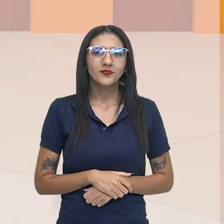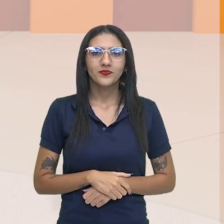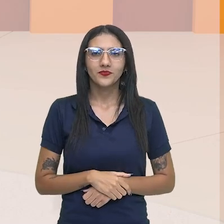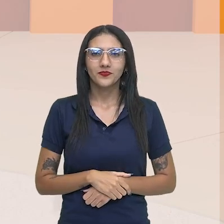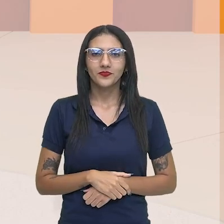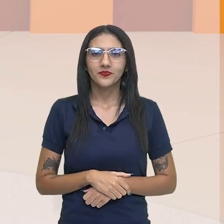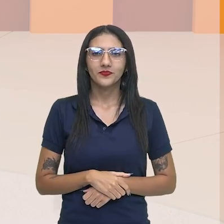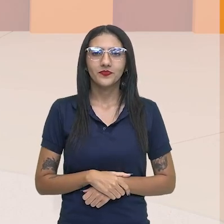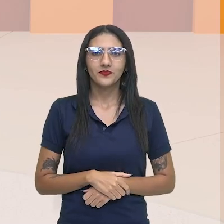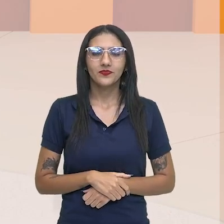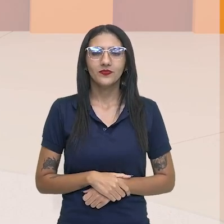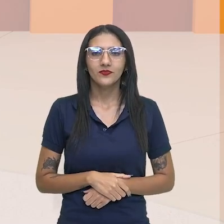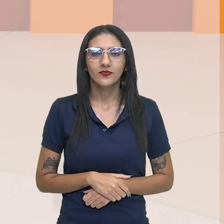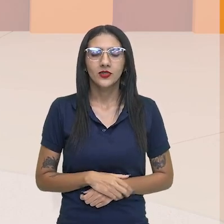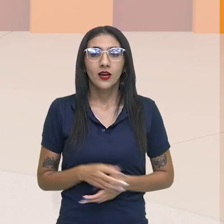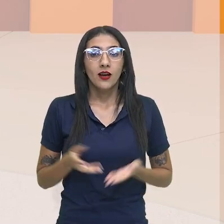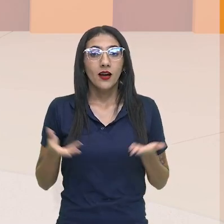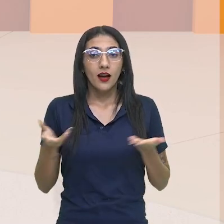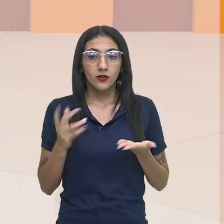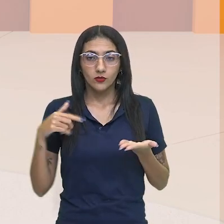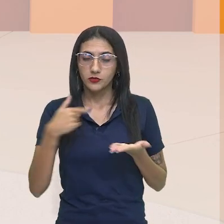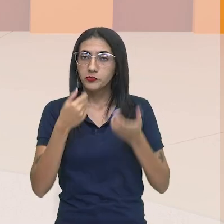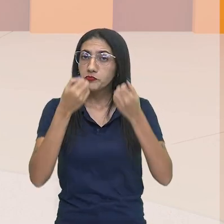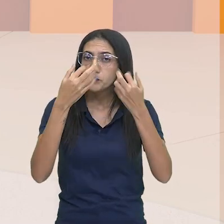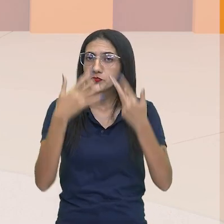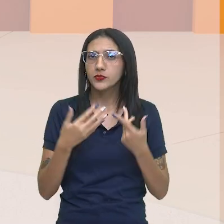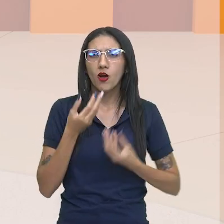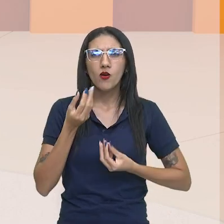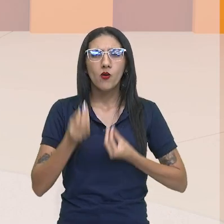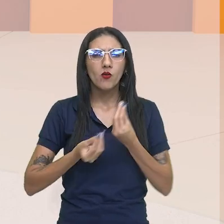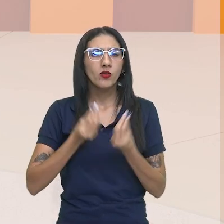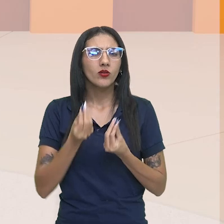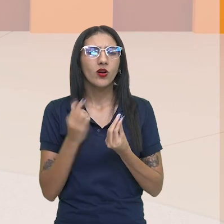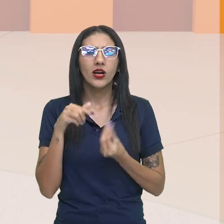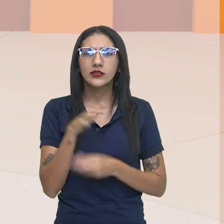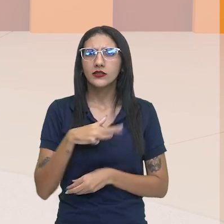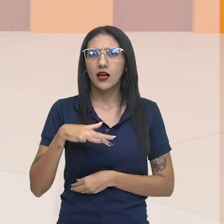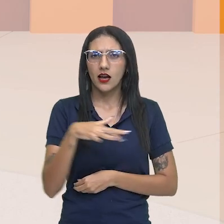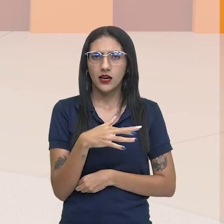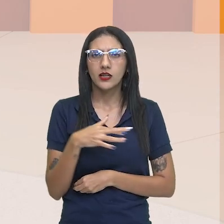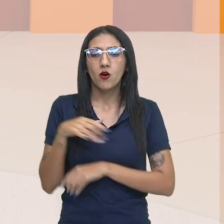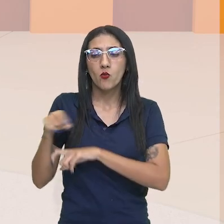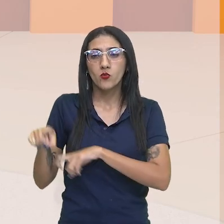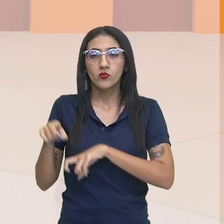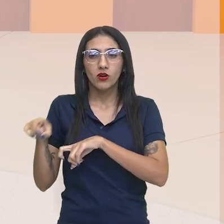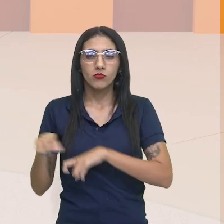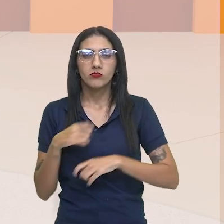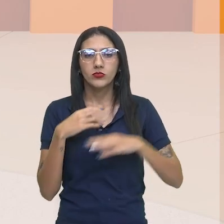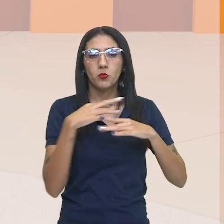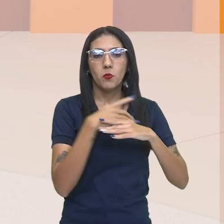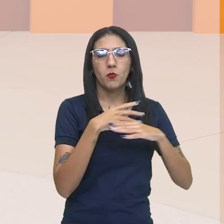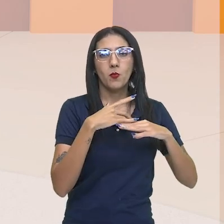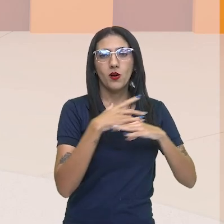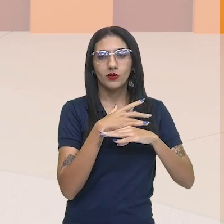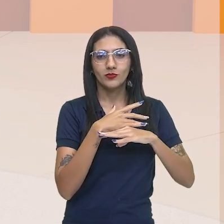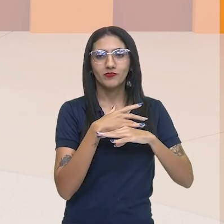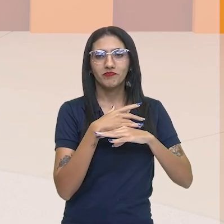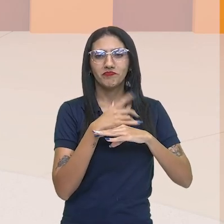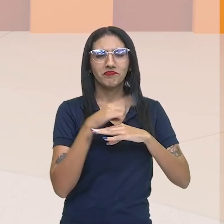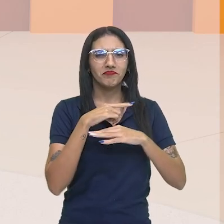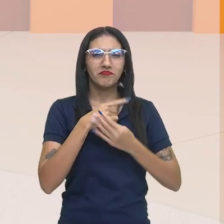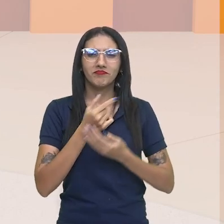agora a gente vai falar exatamente sobre como que esses espaços, tanto o meio rural quanto o meio urbano, né, eles